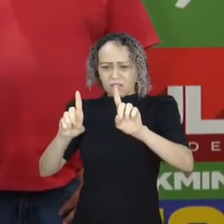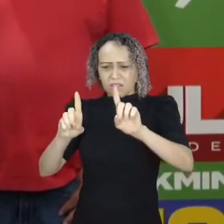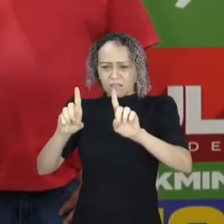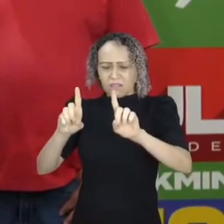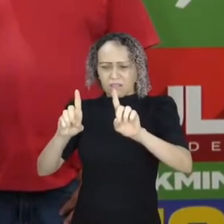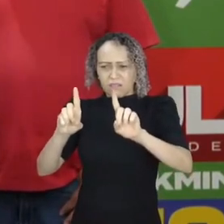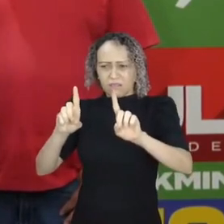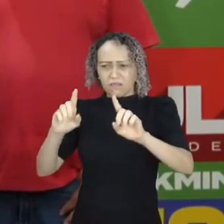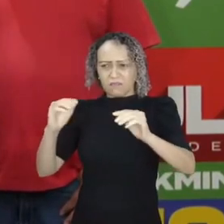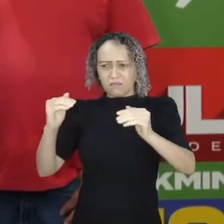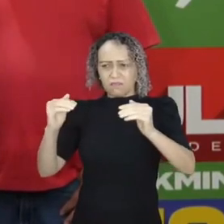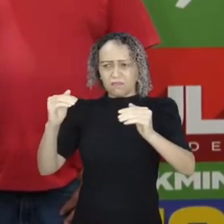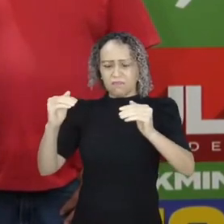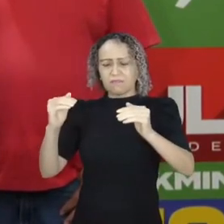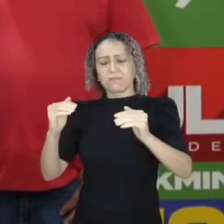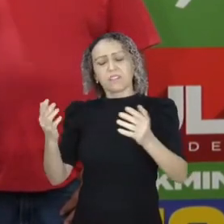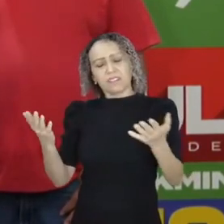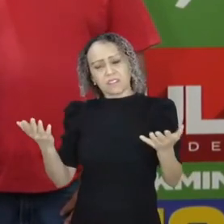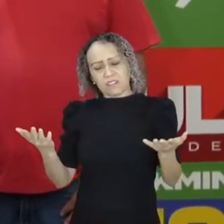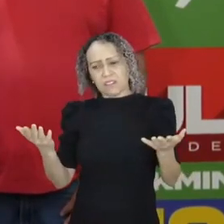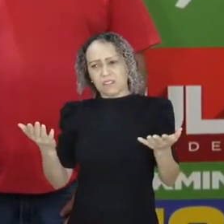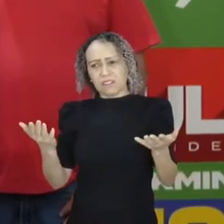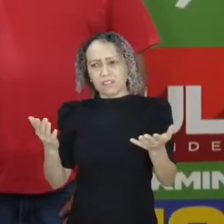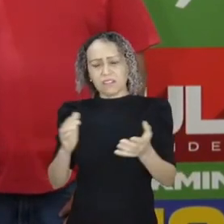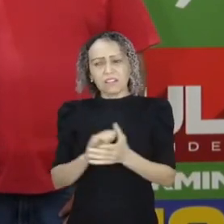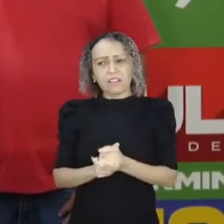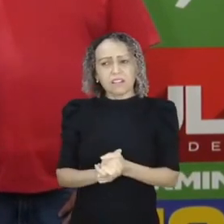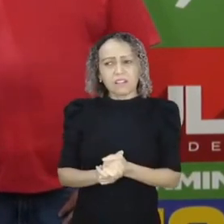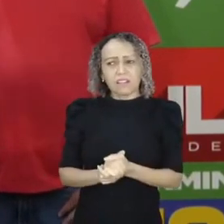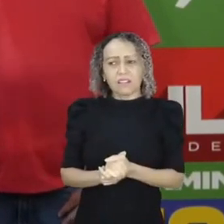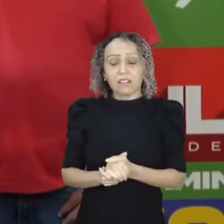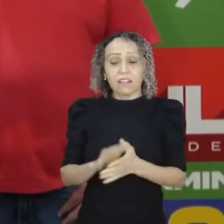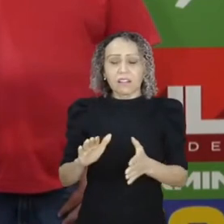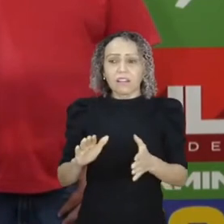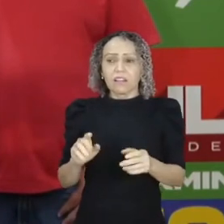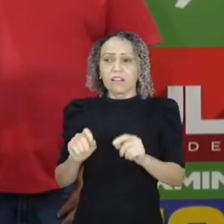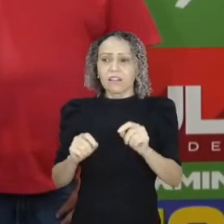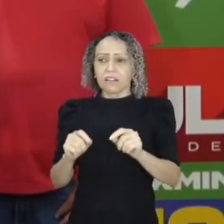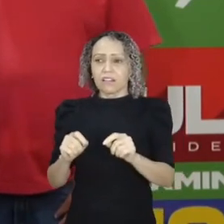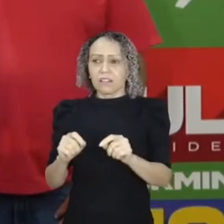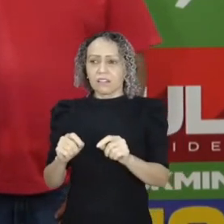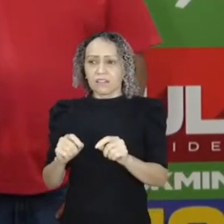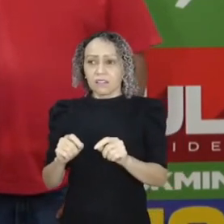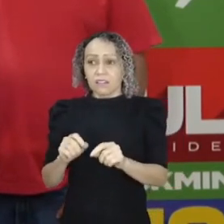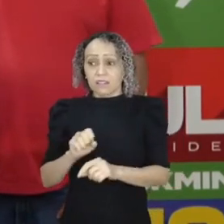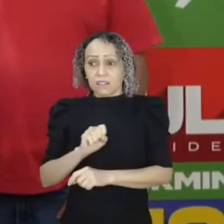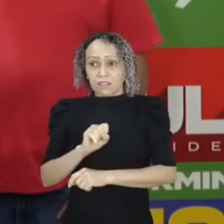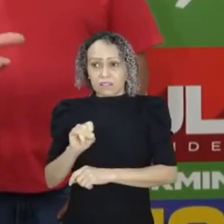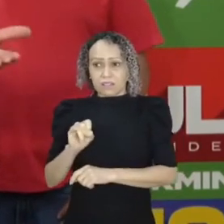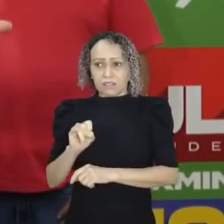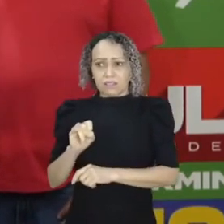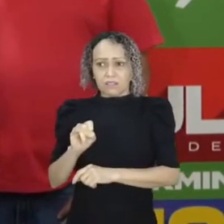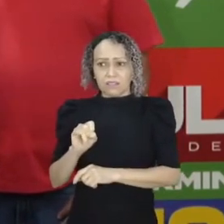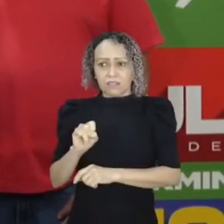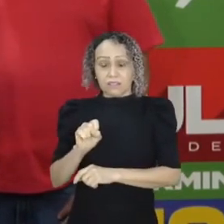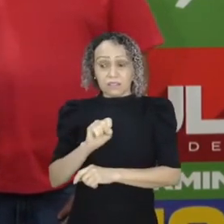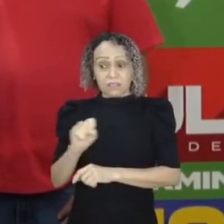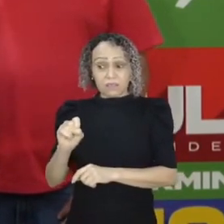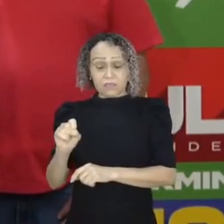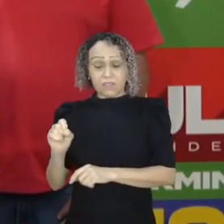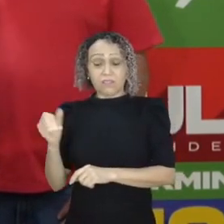eu não posso te contar o que eu vou fazer. Você vai contar para o meu adversário. Você vai ser obrigado a publicar no jornal. E aí ele vai ficar sabendo,